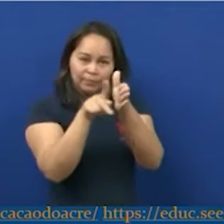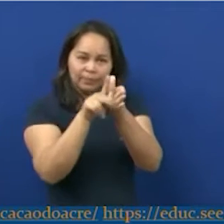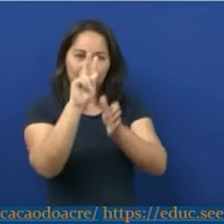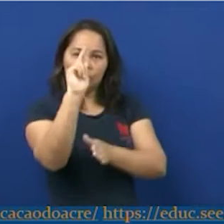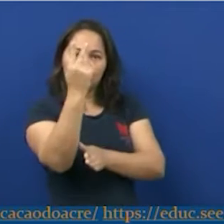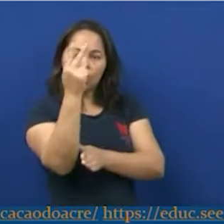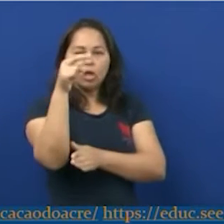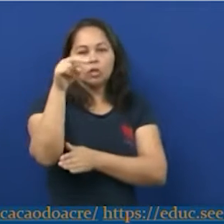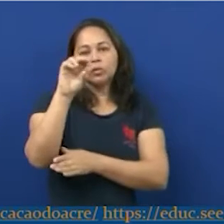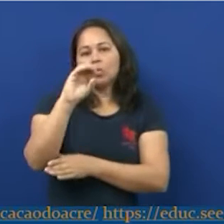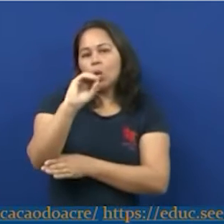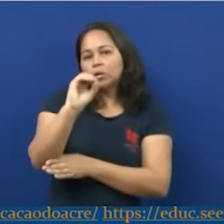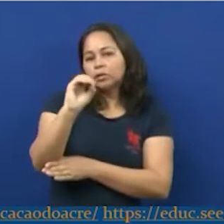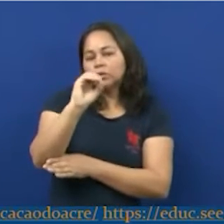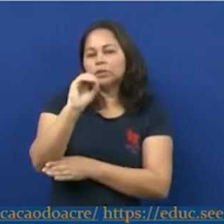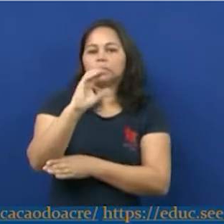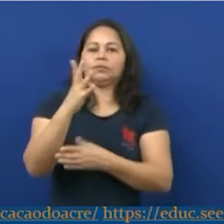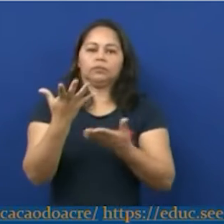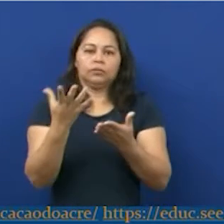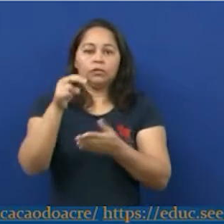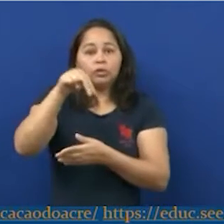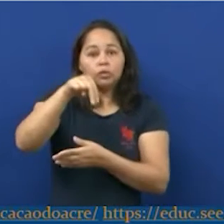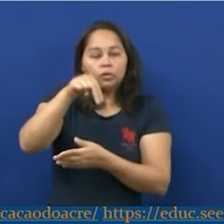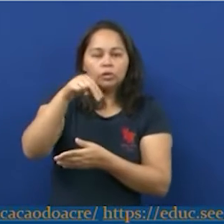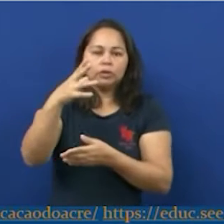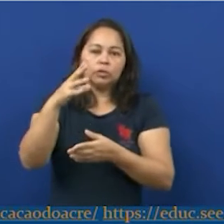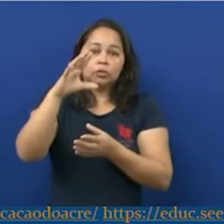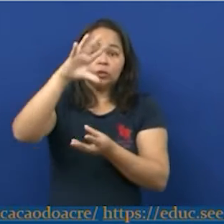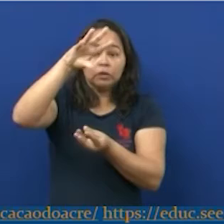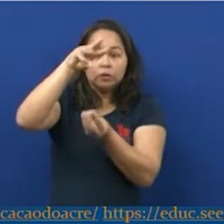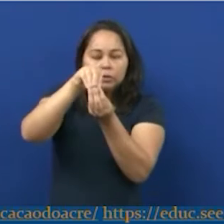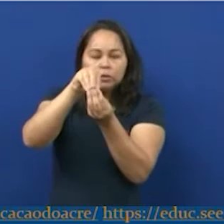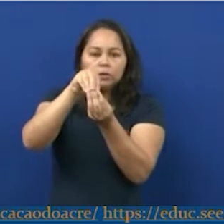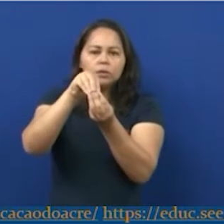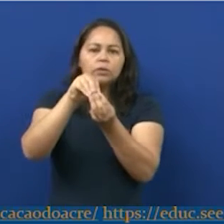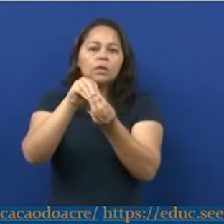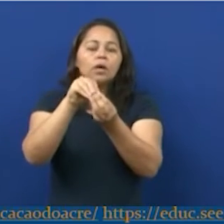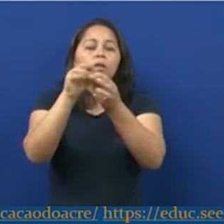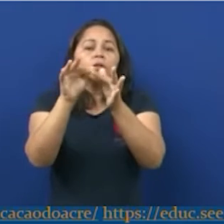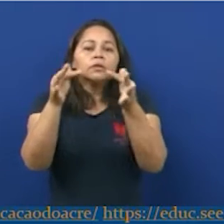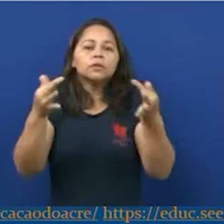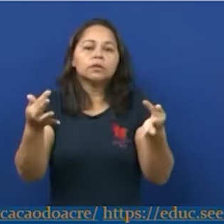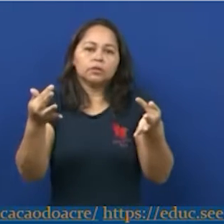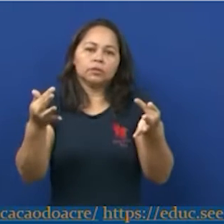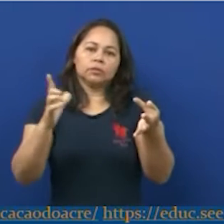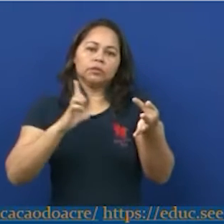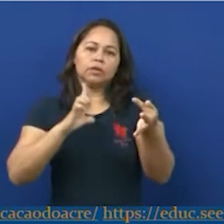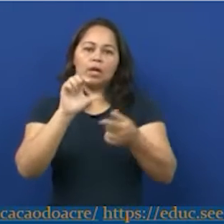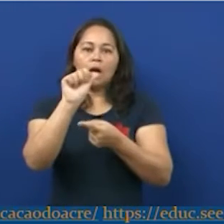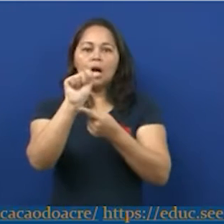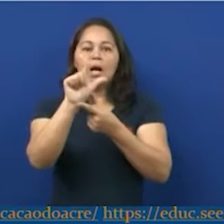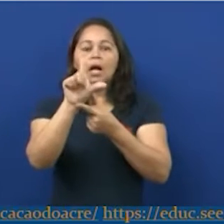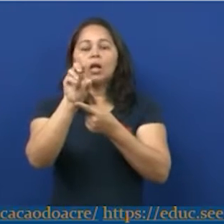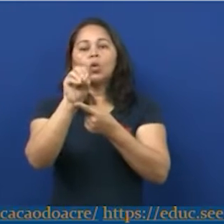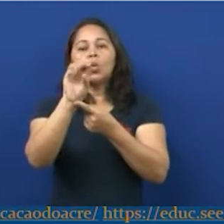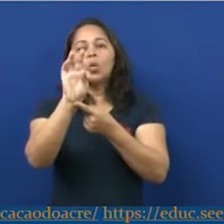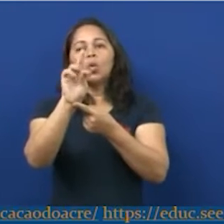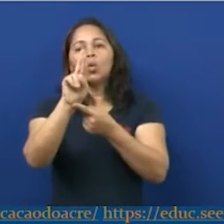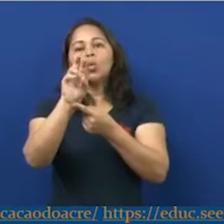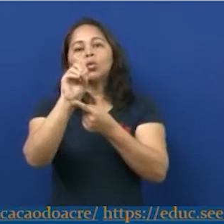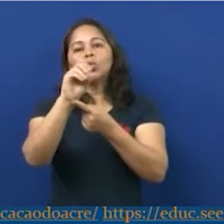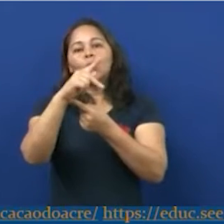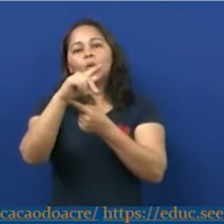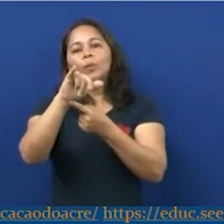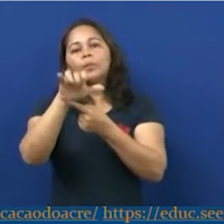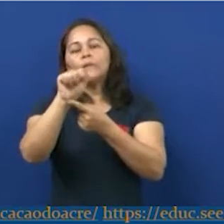Existe um fenômeno muito interessante dentro das substâncias puras simples, que é a alotropia. É um fenômeno que